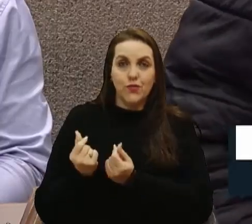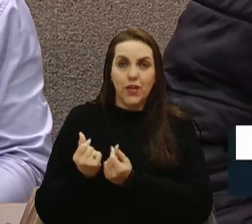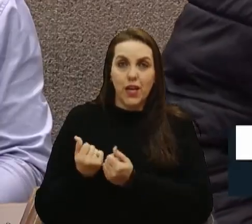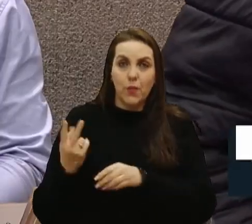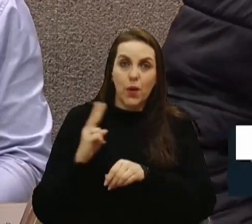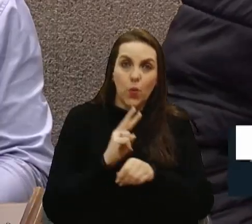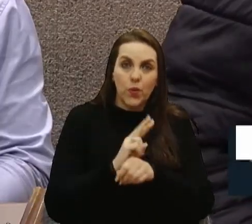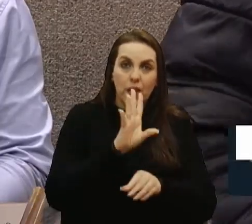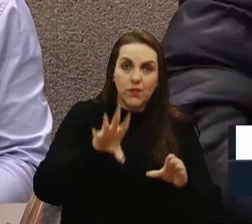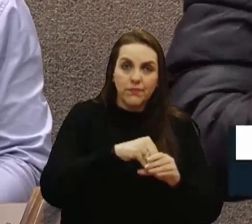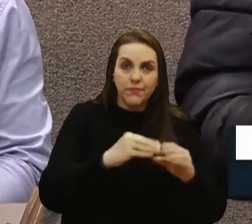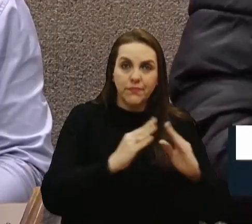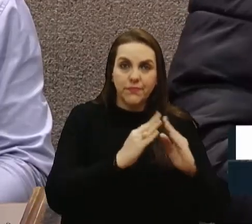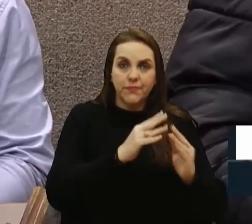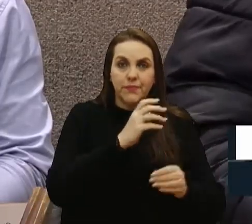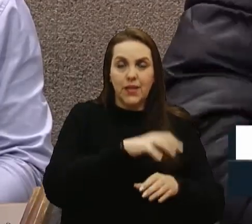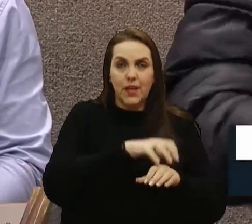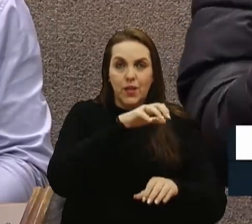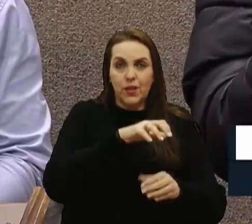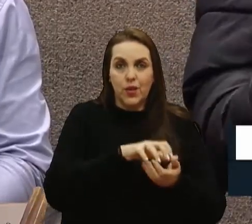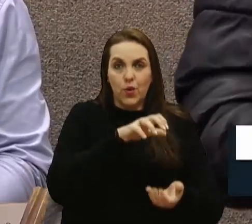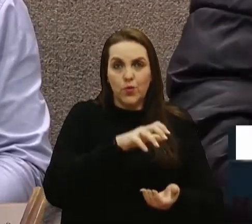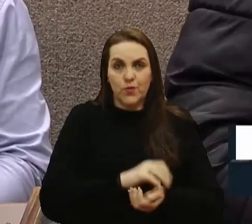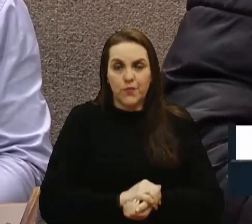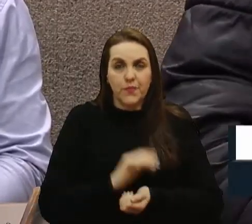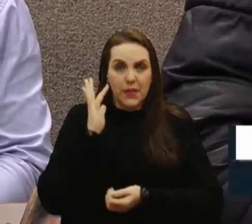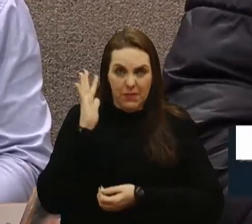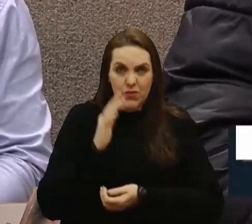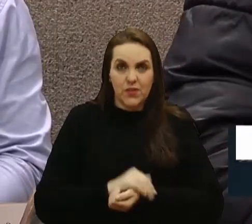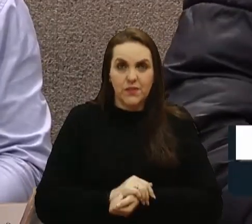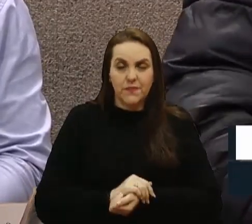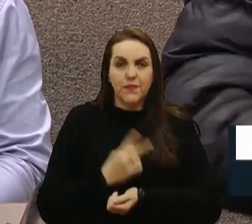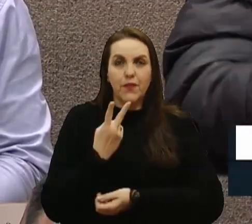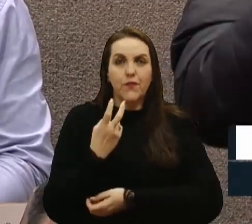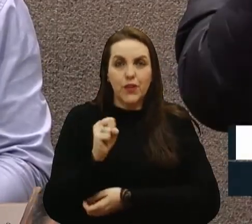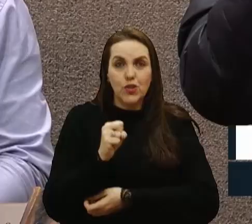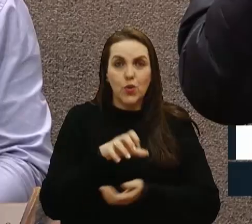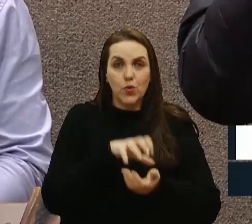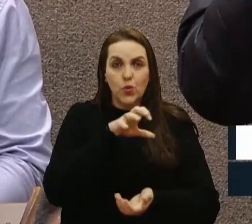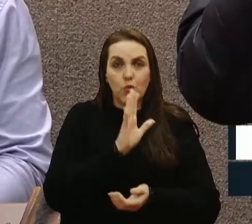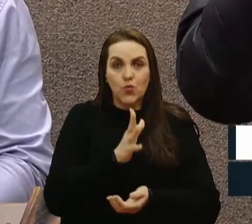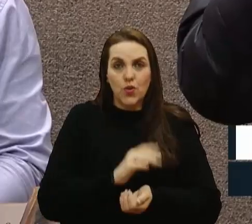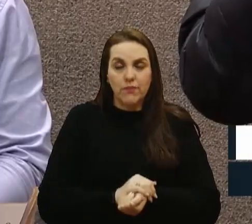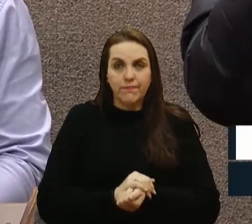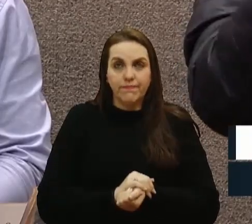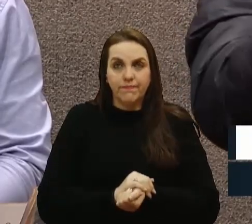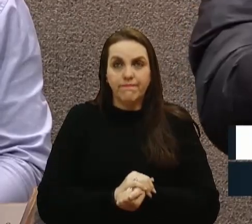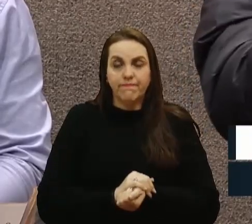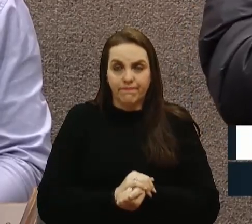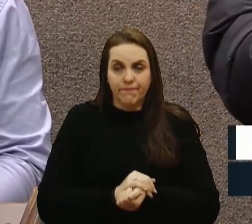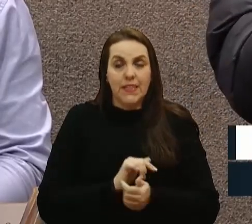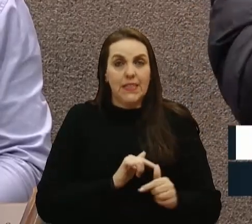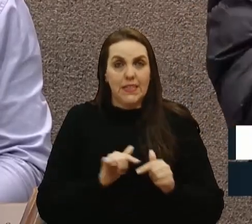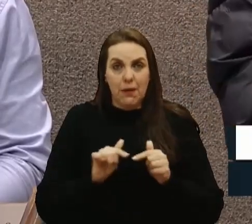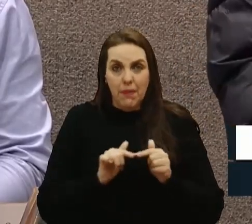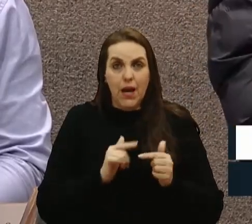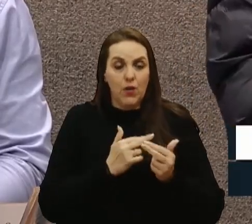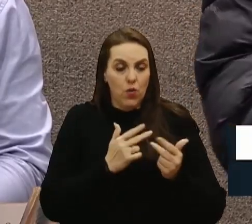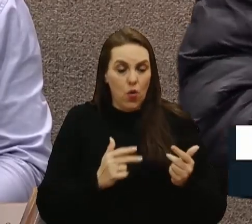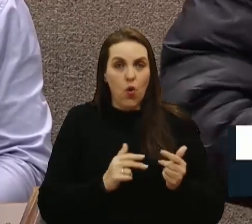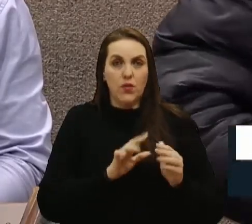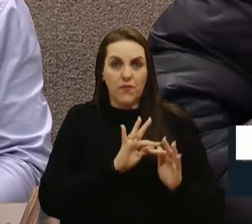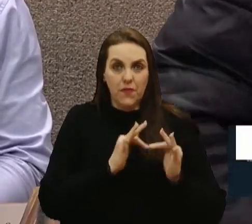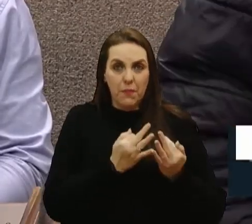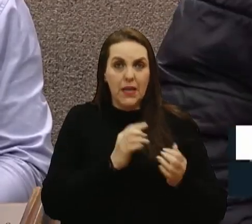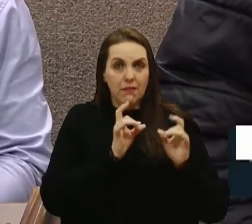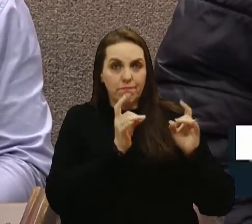cuidado subsidiado. Vocês imaginem esses 28 idosos que largaram do seu trabalho para poder cuidar do